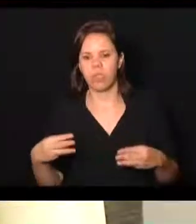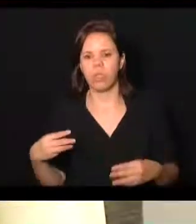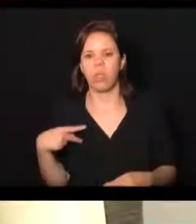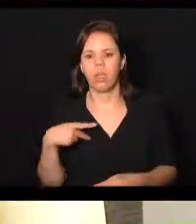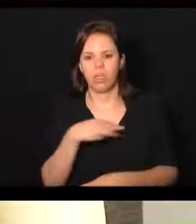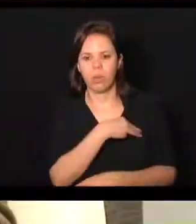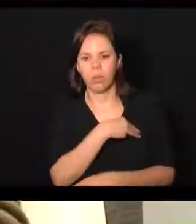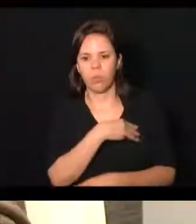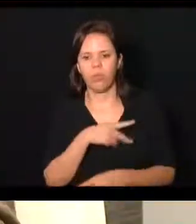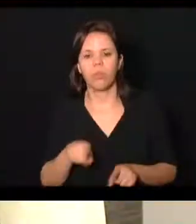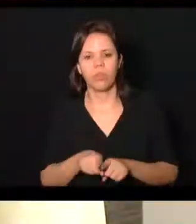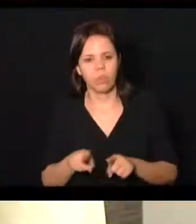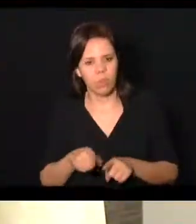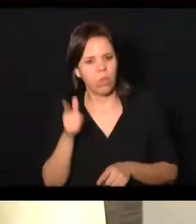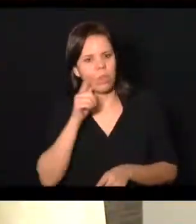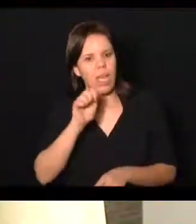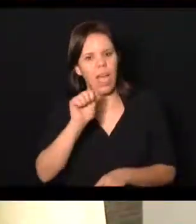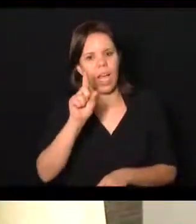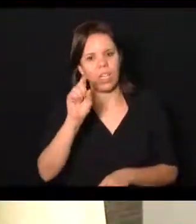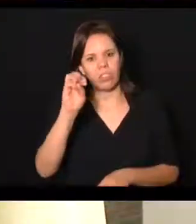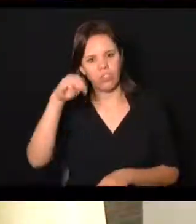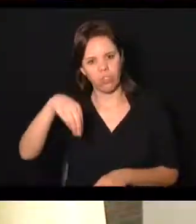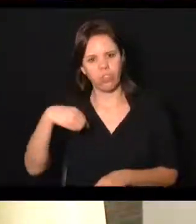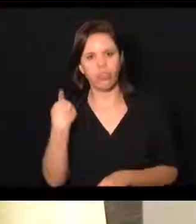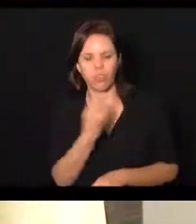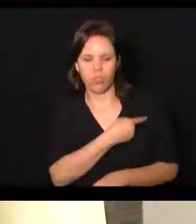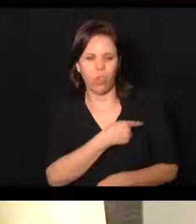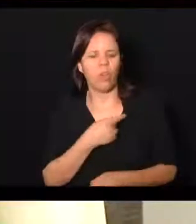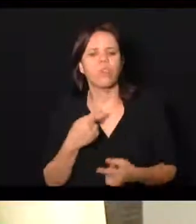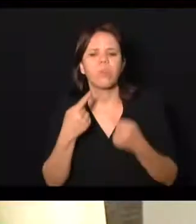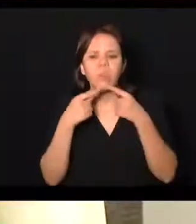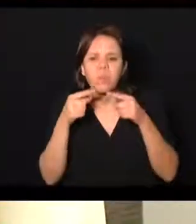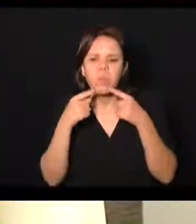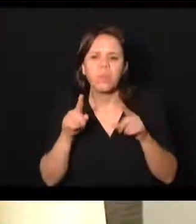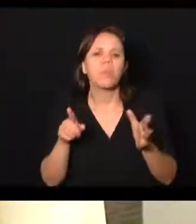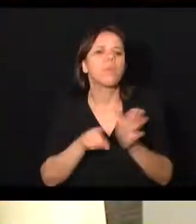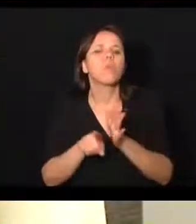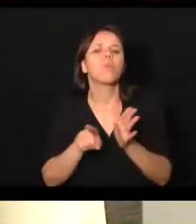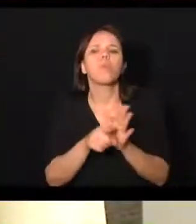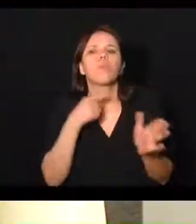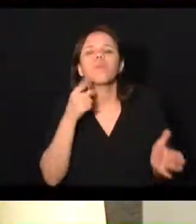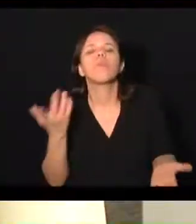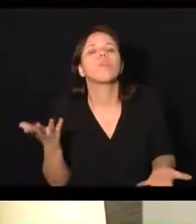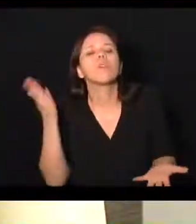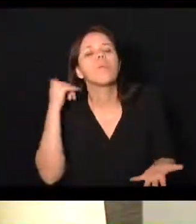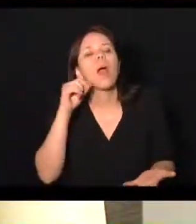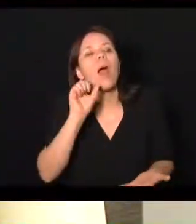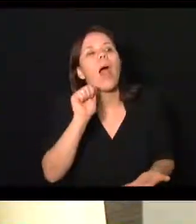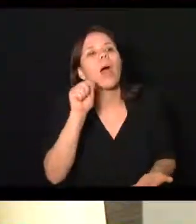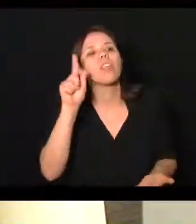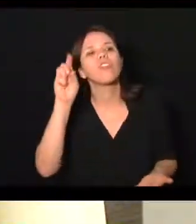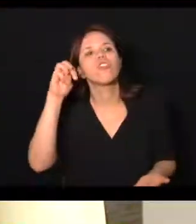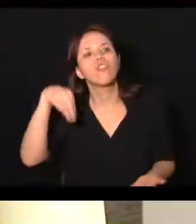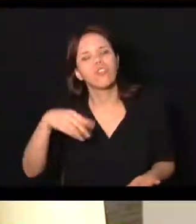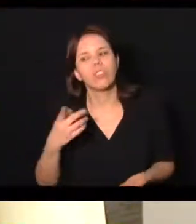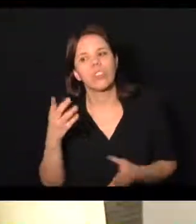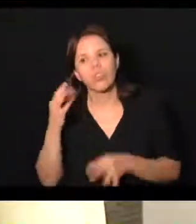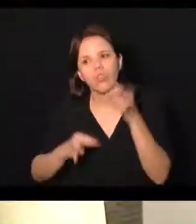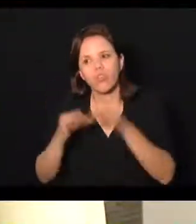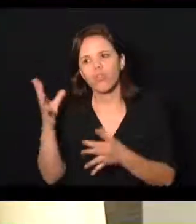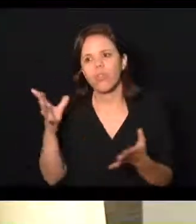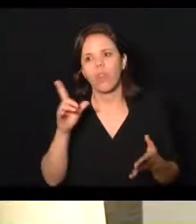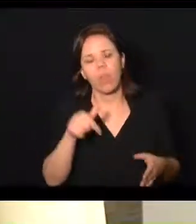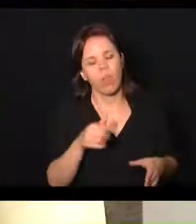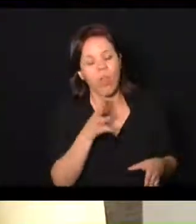pedido de ADIM, conseguiu o ADIM. Nós estamos questionando essa ADIM, mas enquanto todos nós sabemos que a justiça é